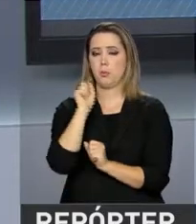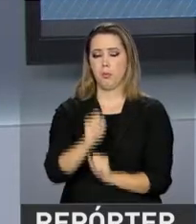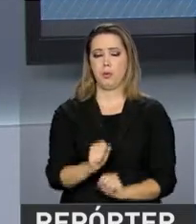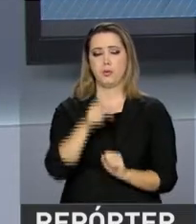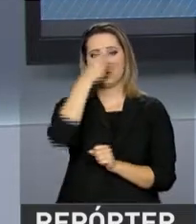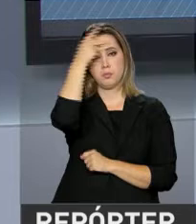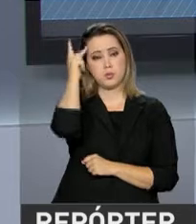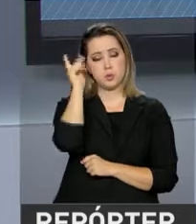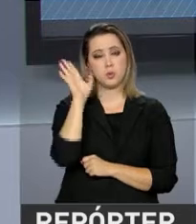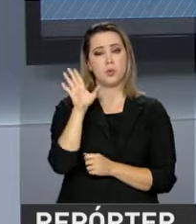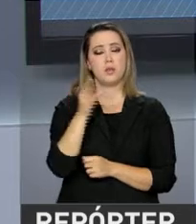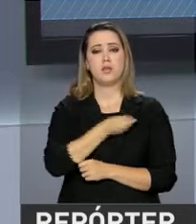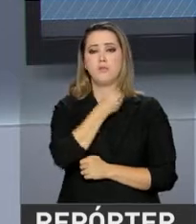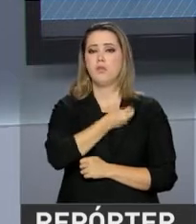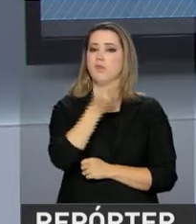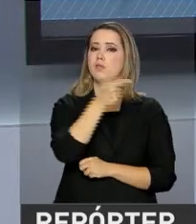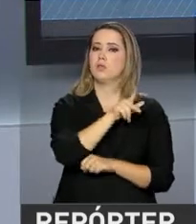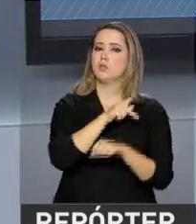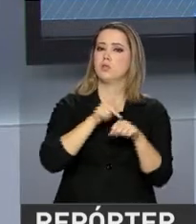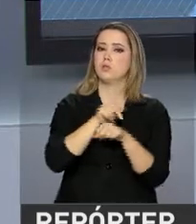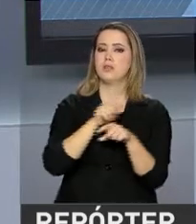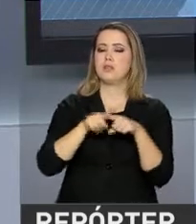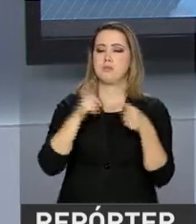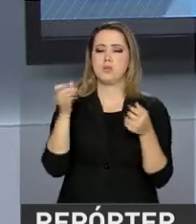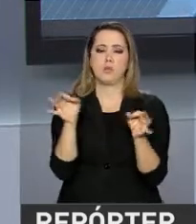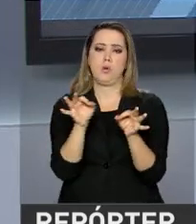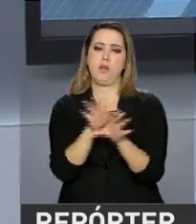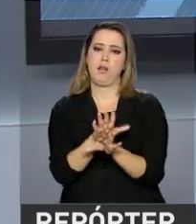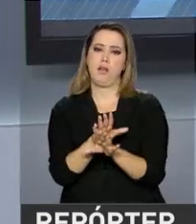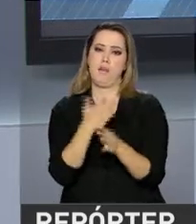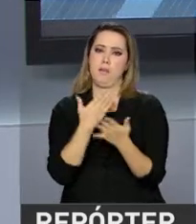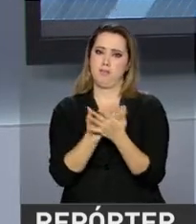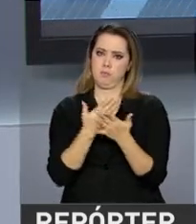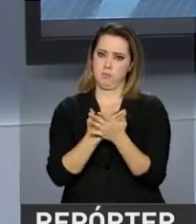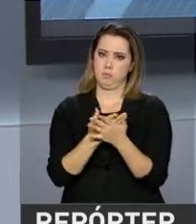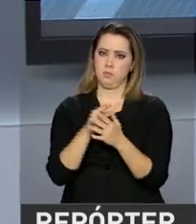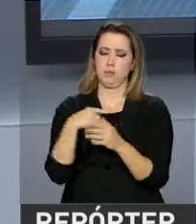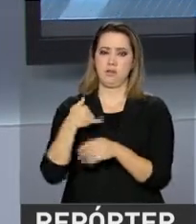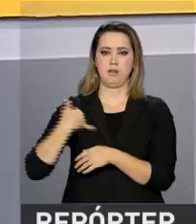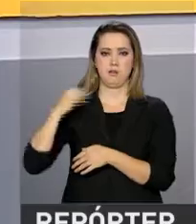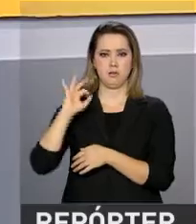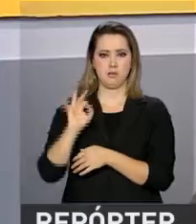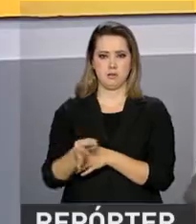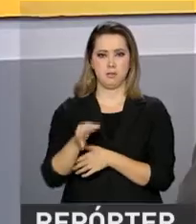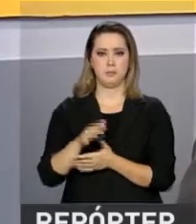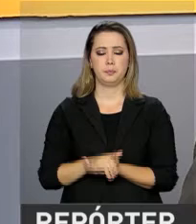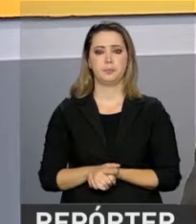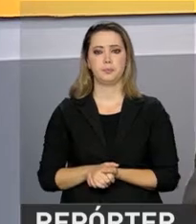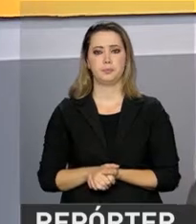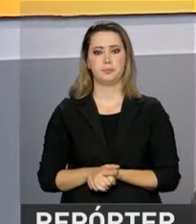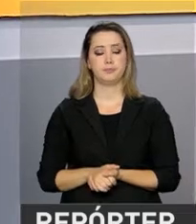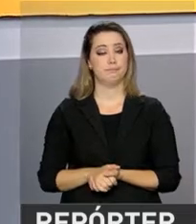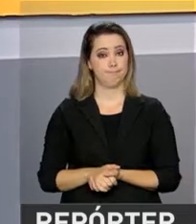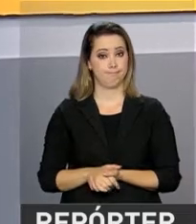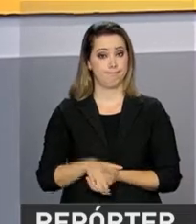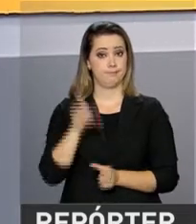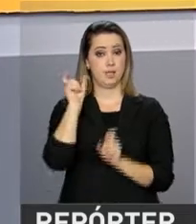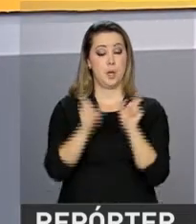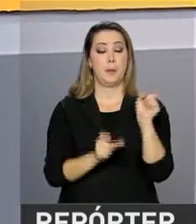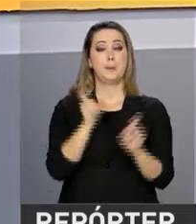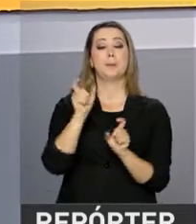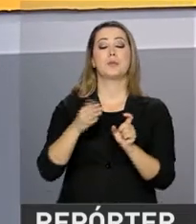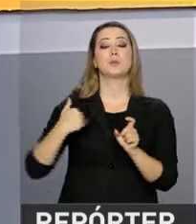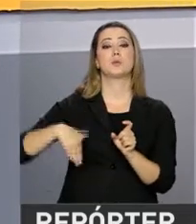que não tiveram oportunidade de concluir os estudos em idade apropriada pessoas com mais de 80 anos